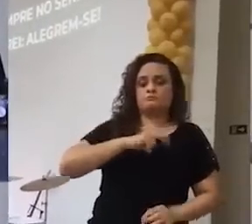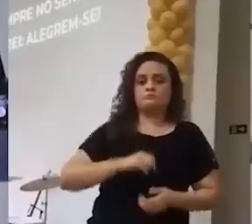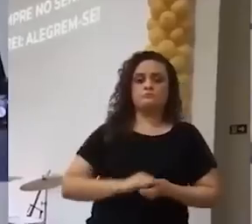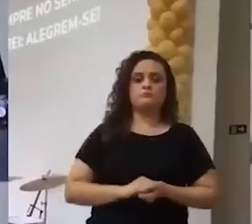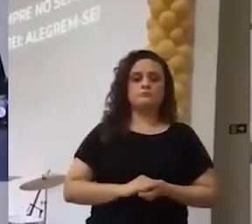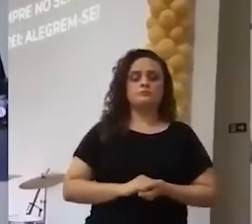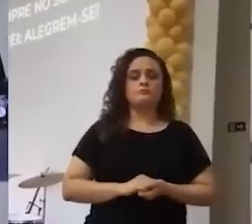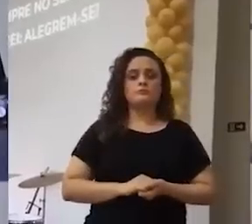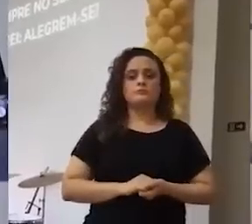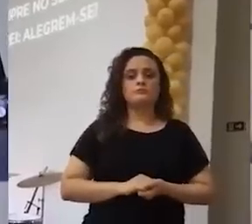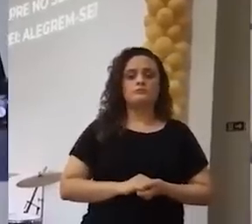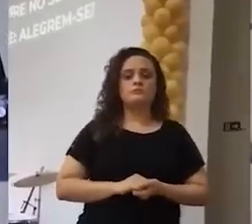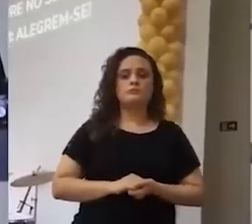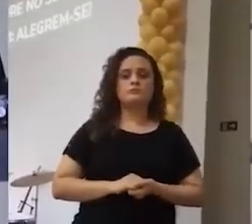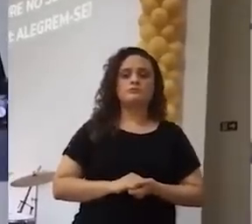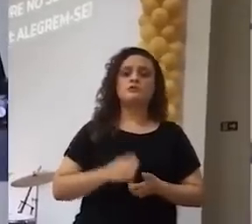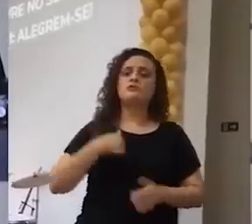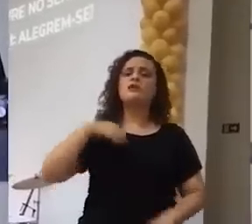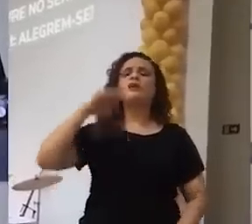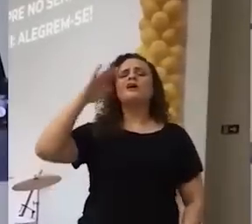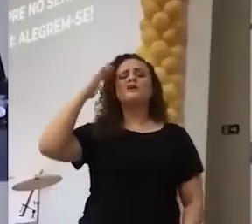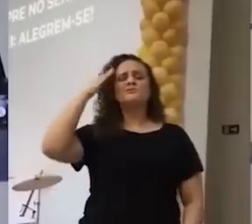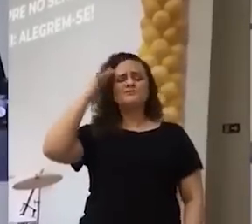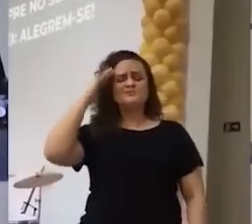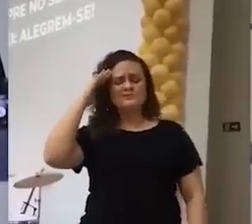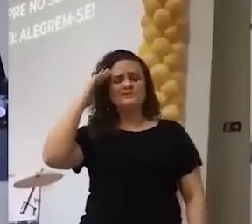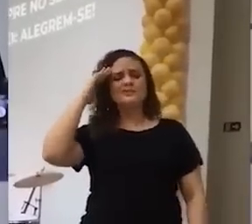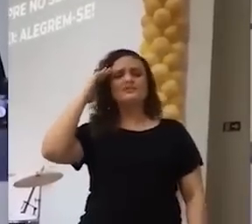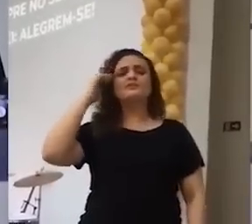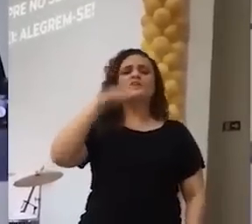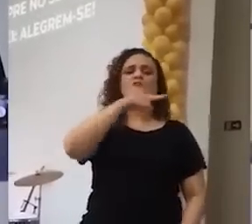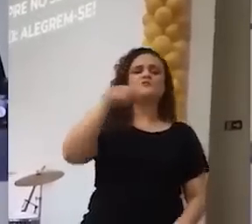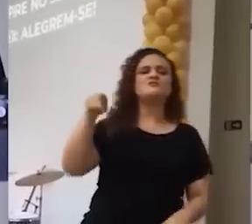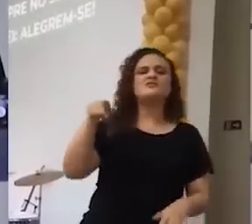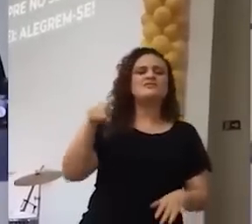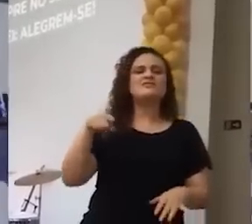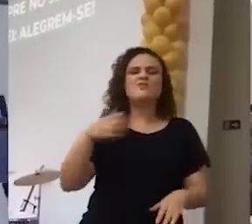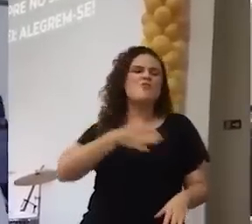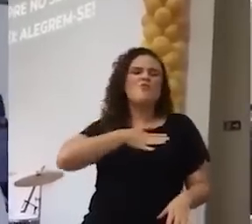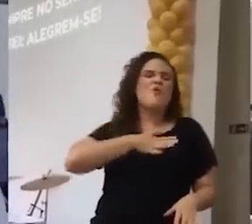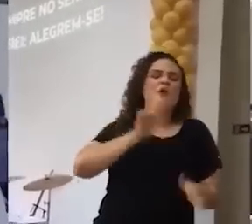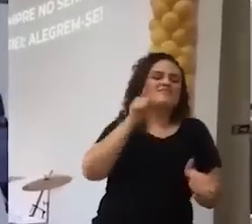Muito embora eu tenha ciência de que vocês não gostam de perguntas pessoais.